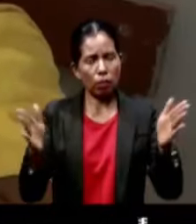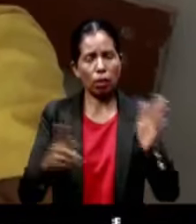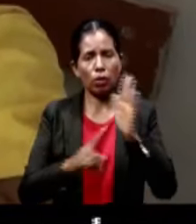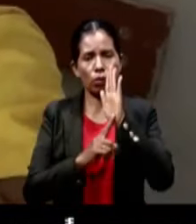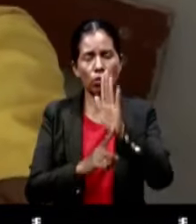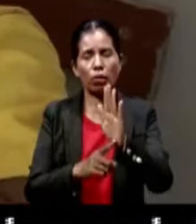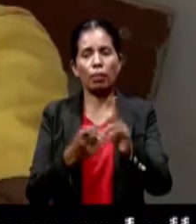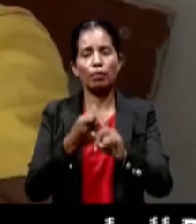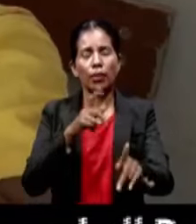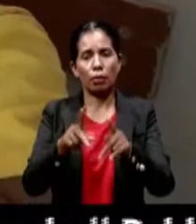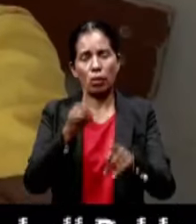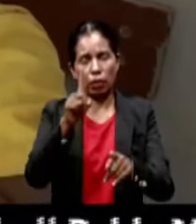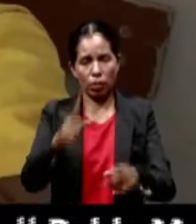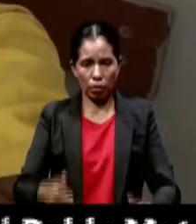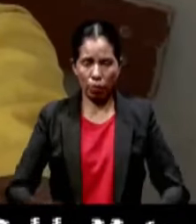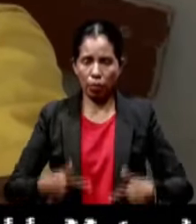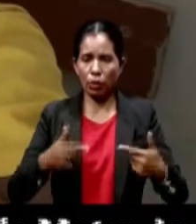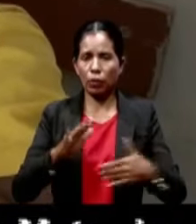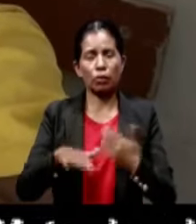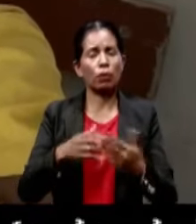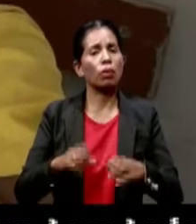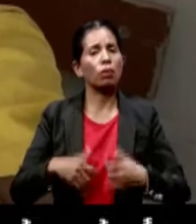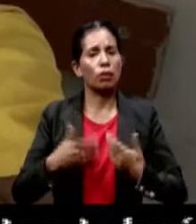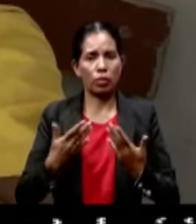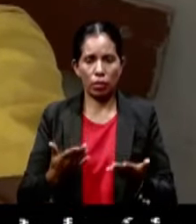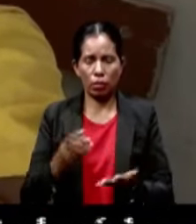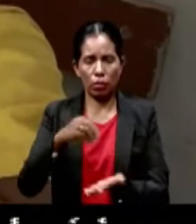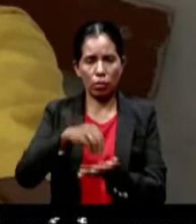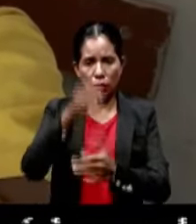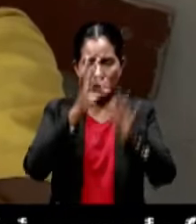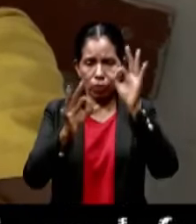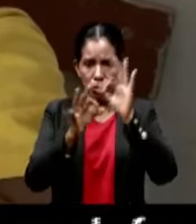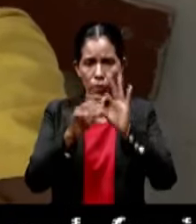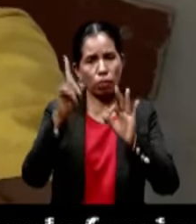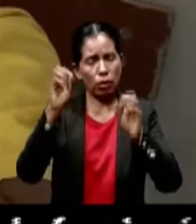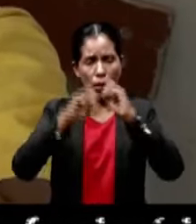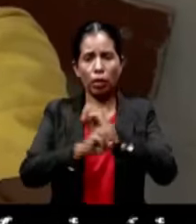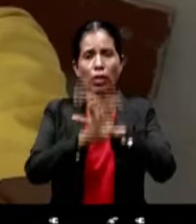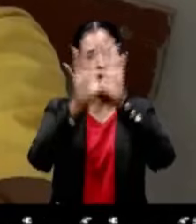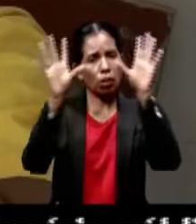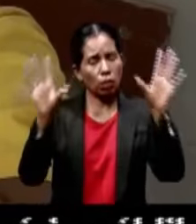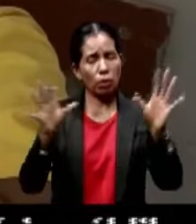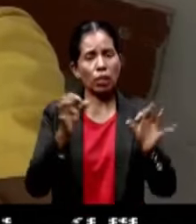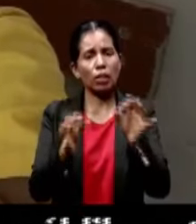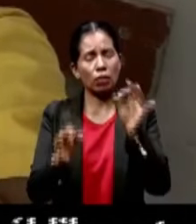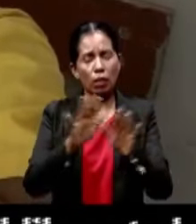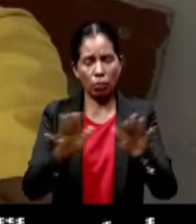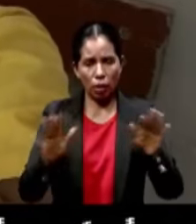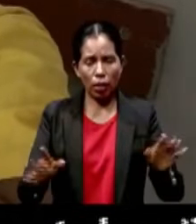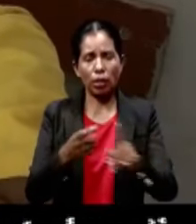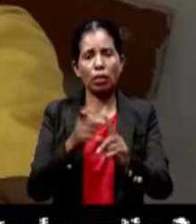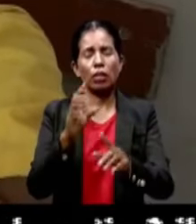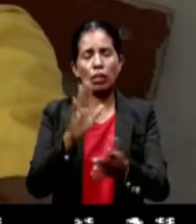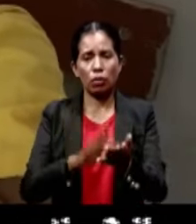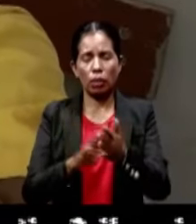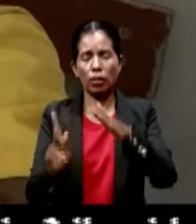influência ia ema ida ni amor estômago. Nune o ensama katu garante futuro ida na Roman selabarek ida ha huhu si primeiro ciclo.